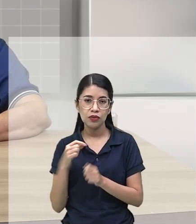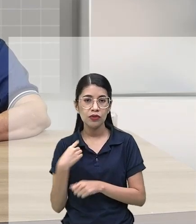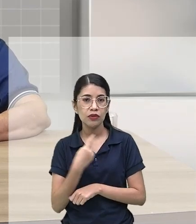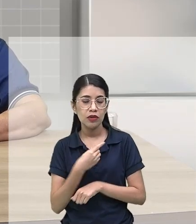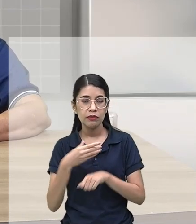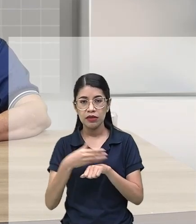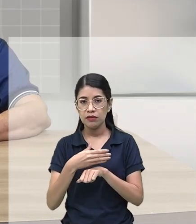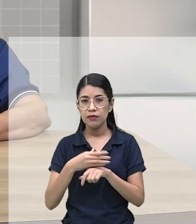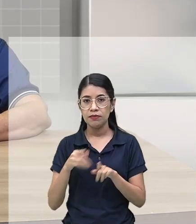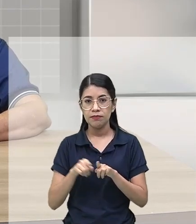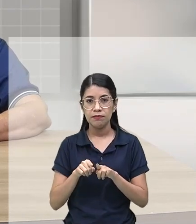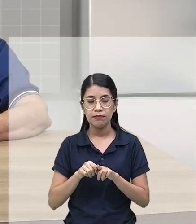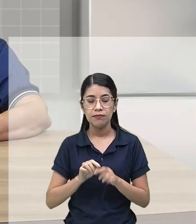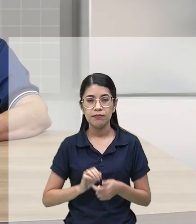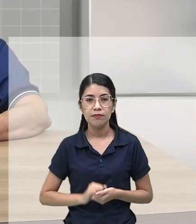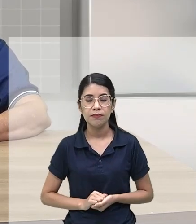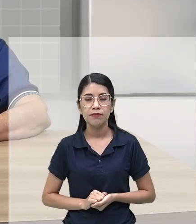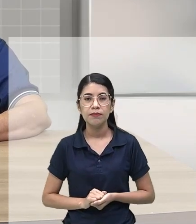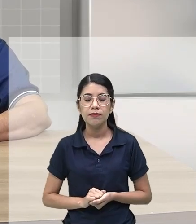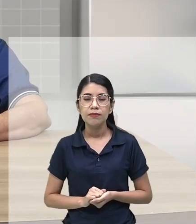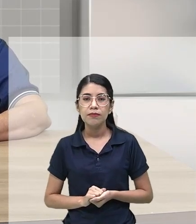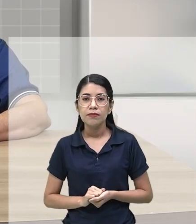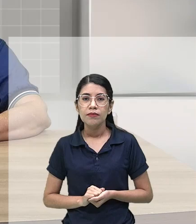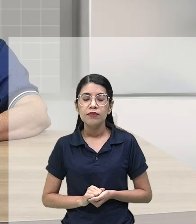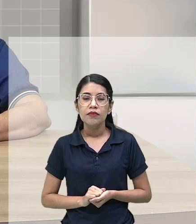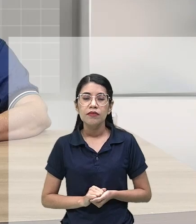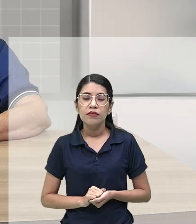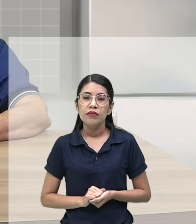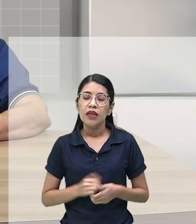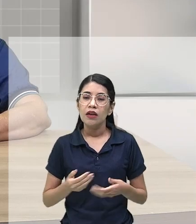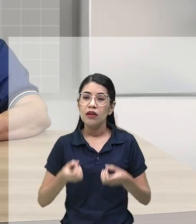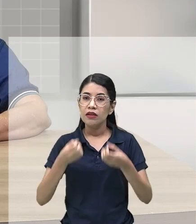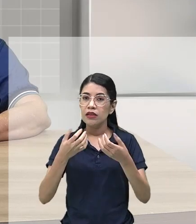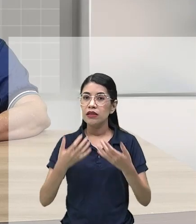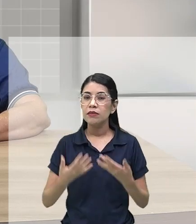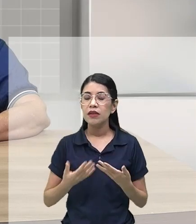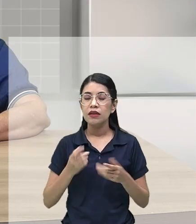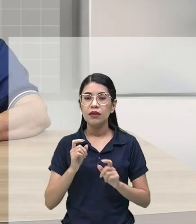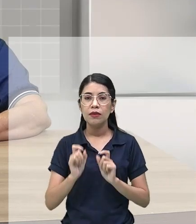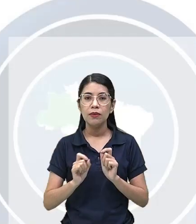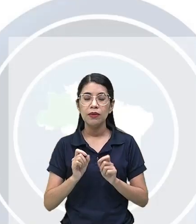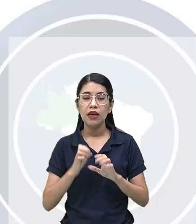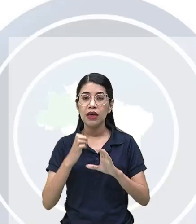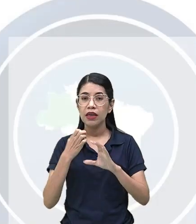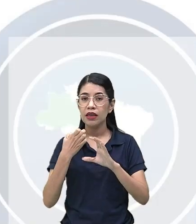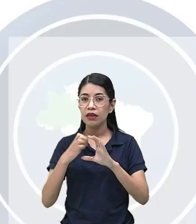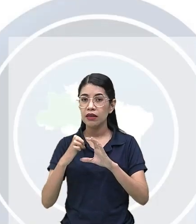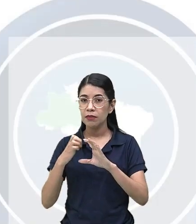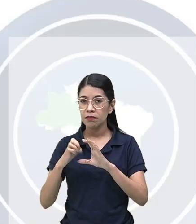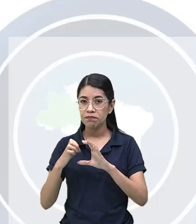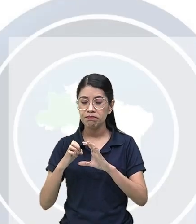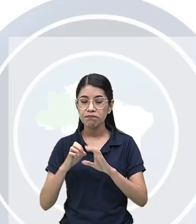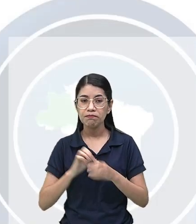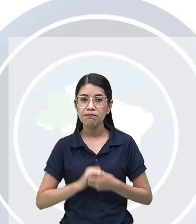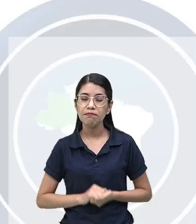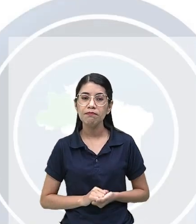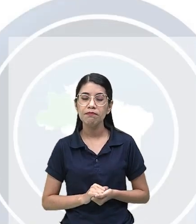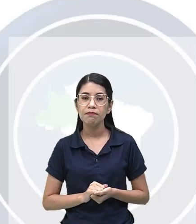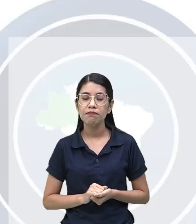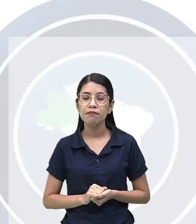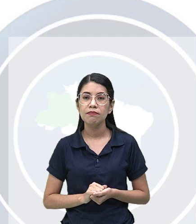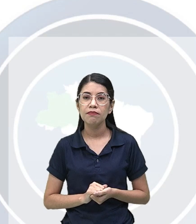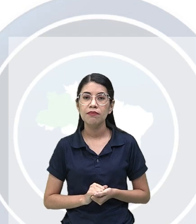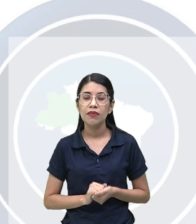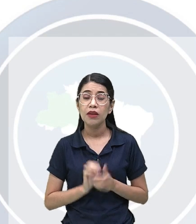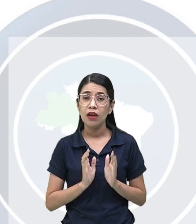IPTV. Certo. E aí nós vamos falar agora um pouquinho sobre e-mails, né, professora Socorro?